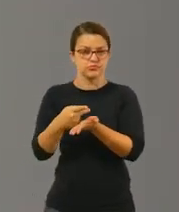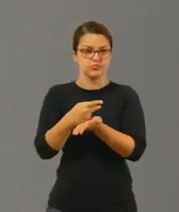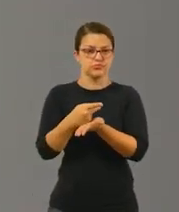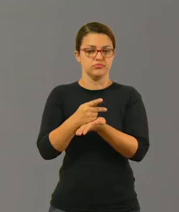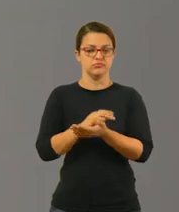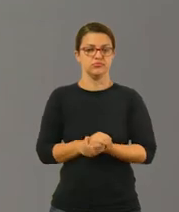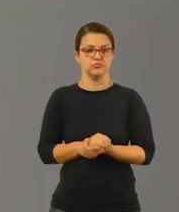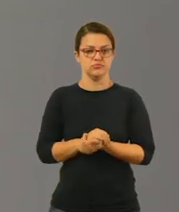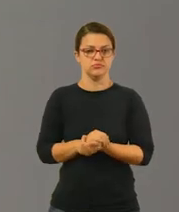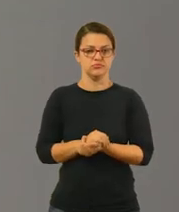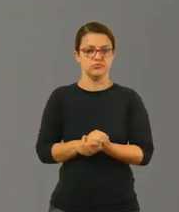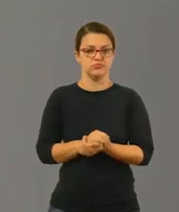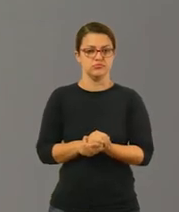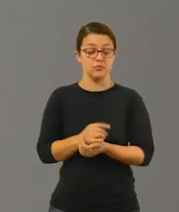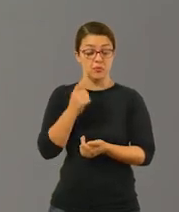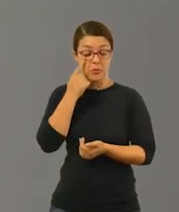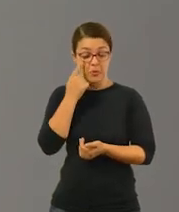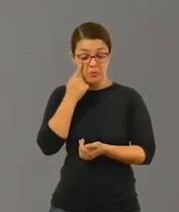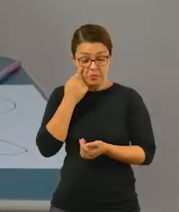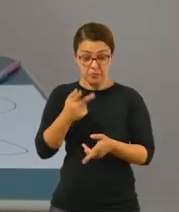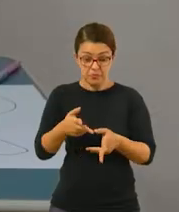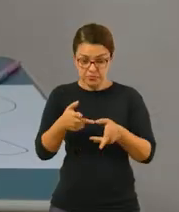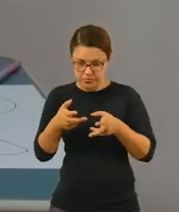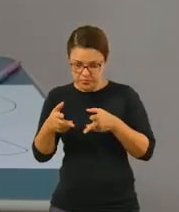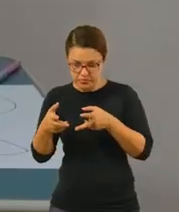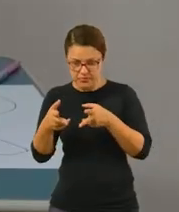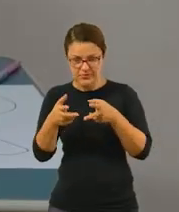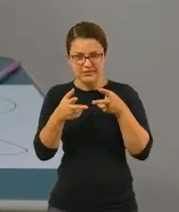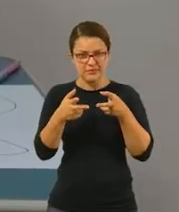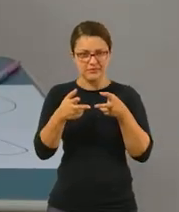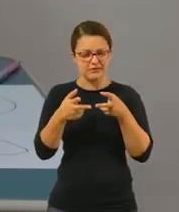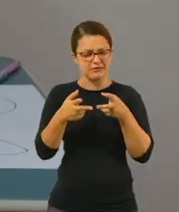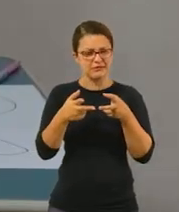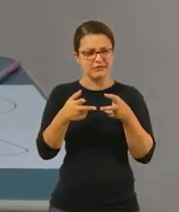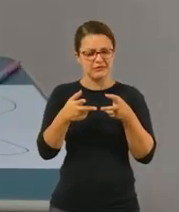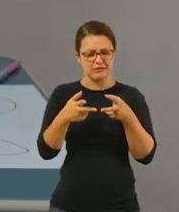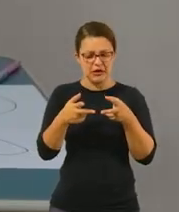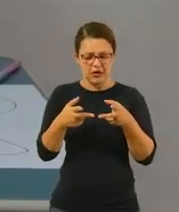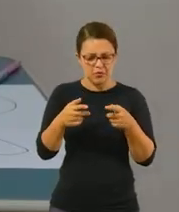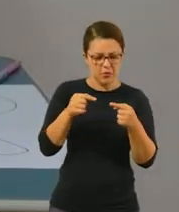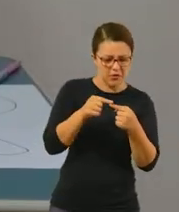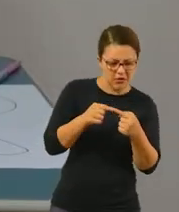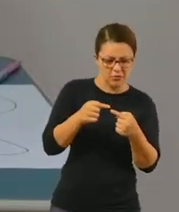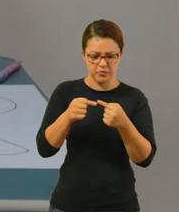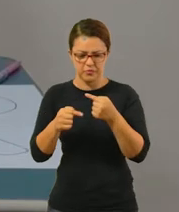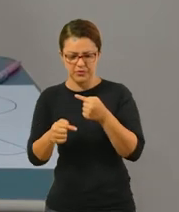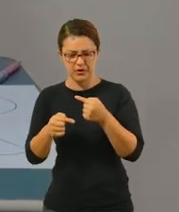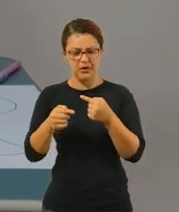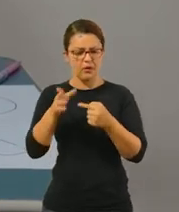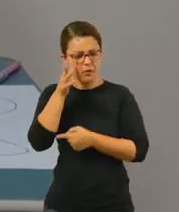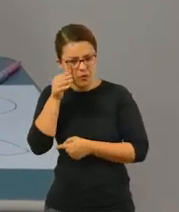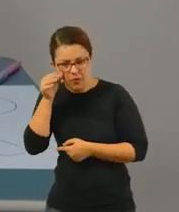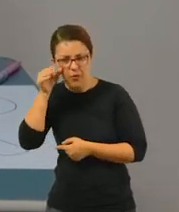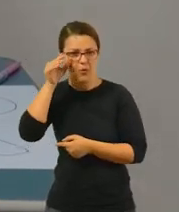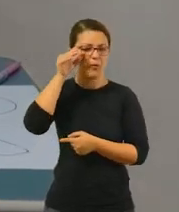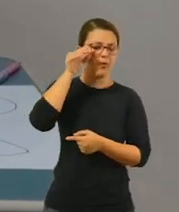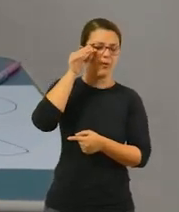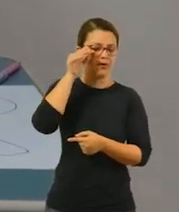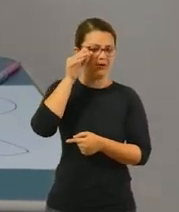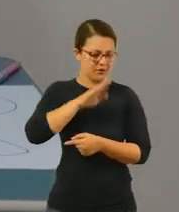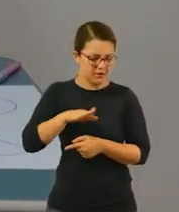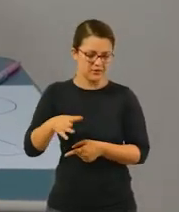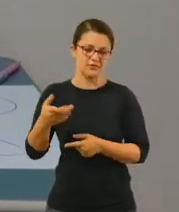que você também não colocou ali, para que a criança perceba que alguns vão entrar e outros não. E é essa mesma